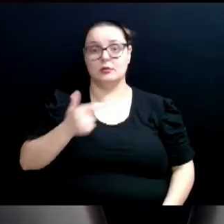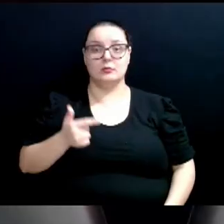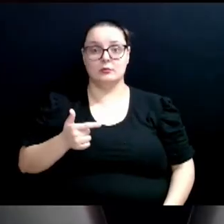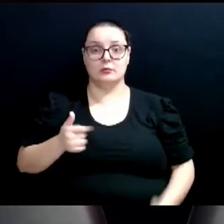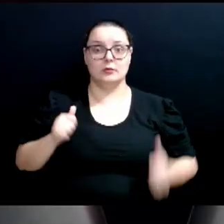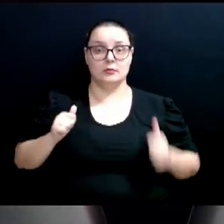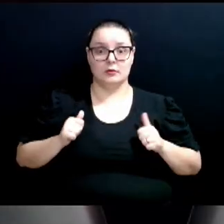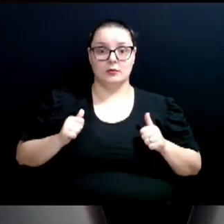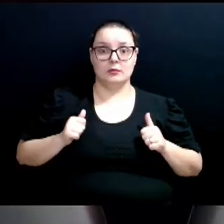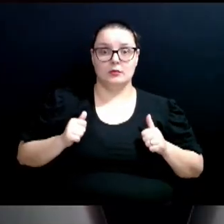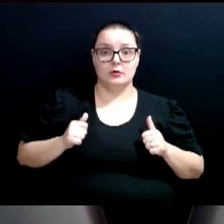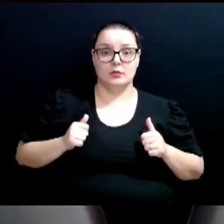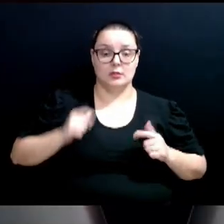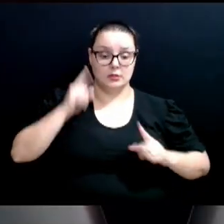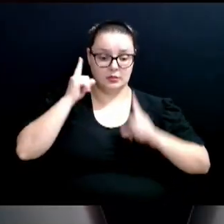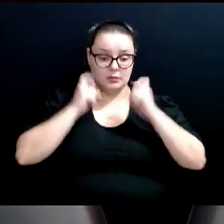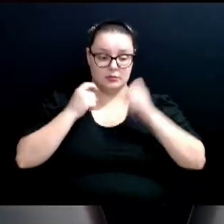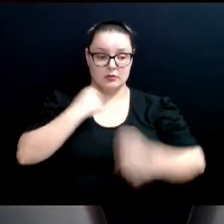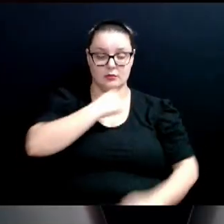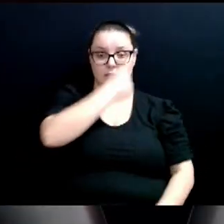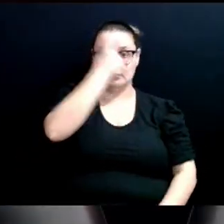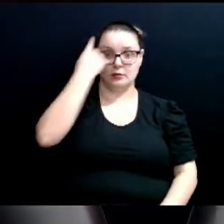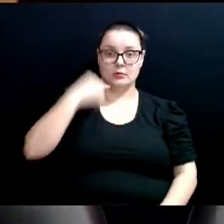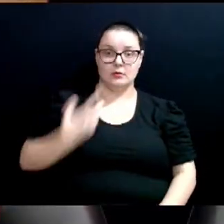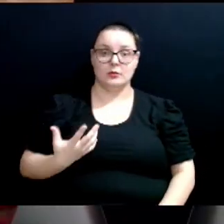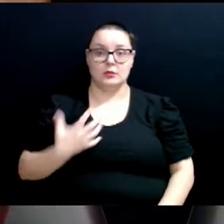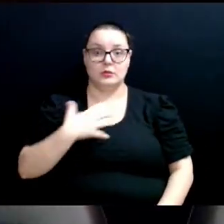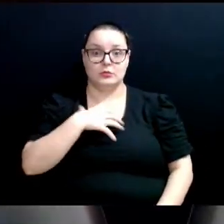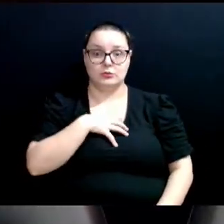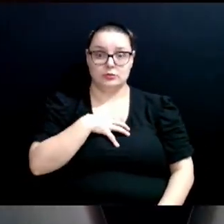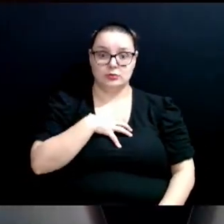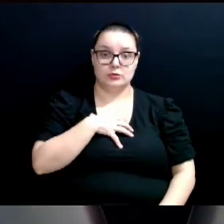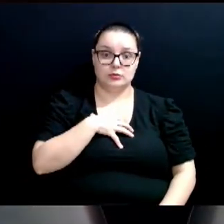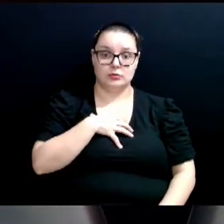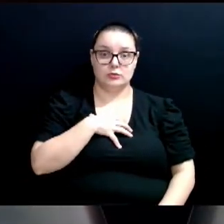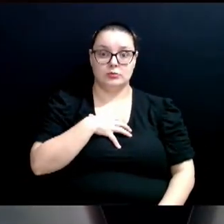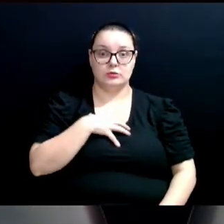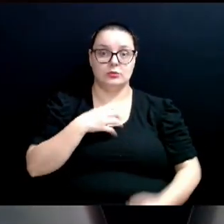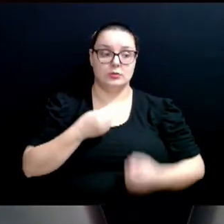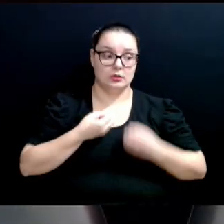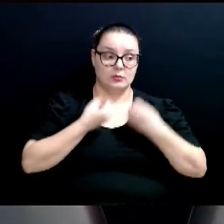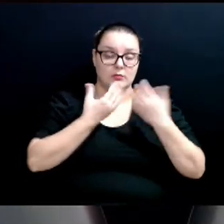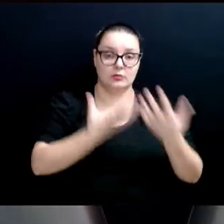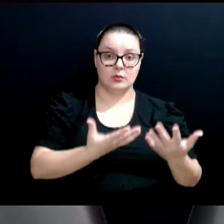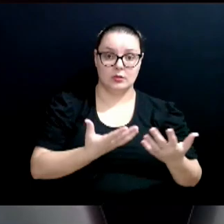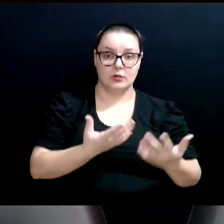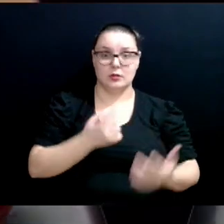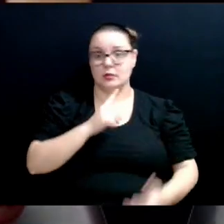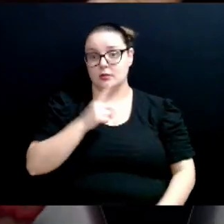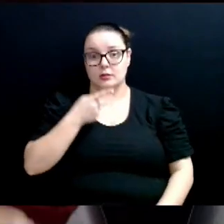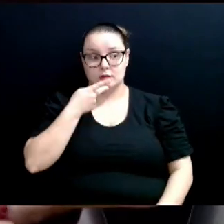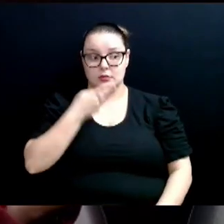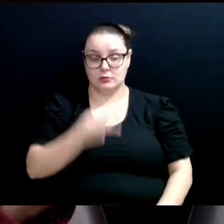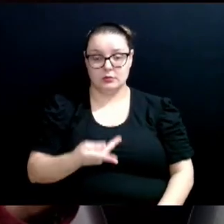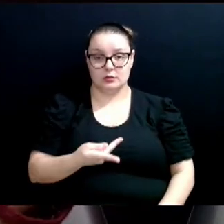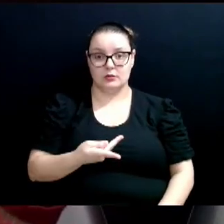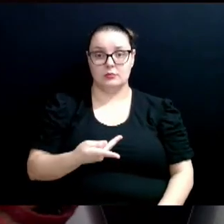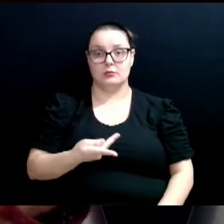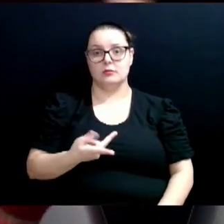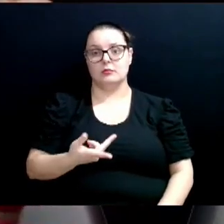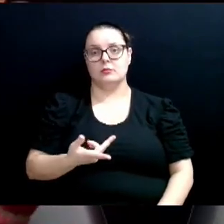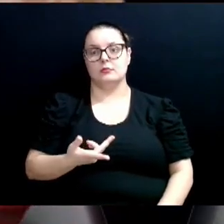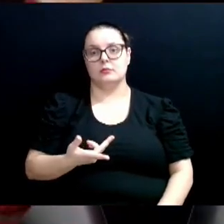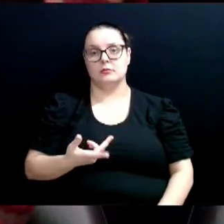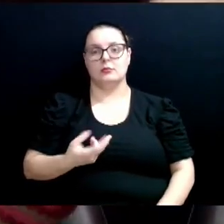minha expressão facial, da sim, forma como eu exponho para ela, mesmo não sendo verbal, eu acabo passando já